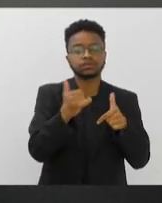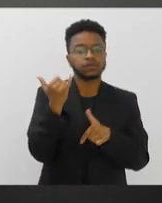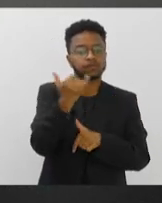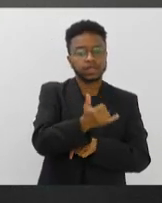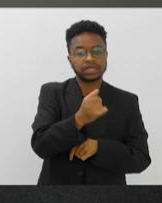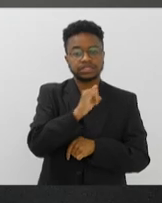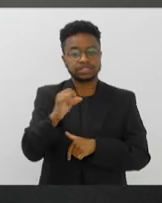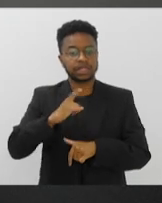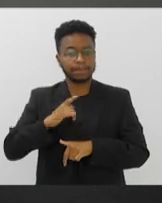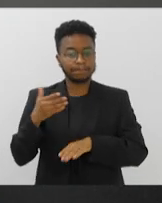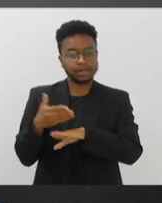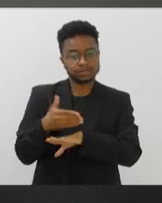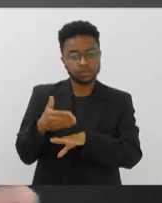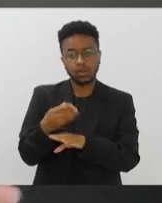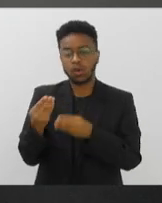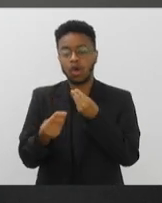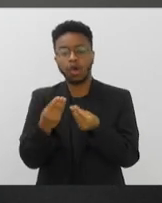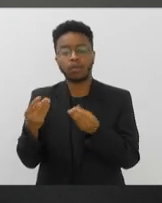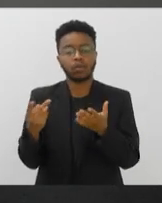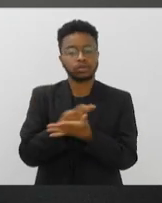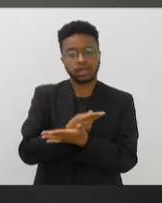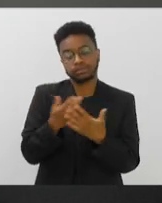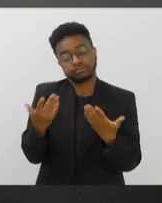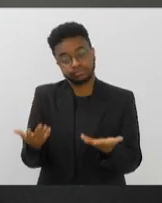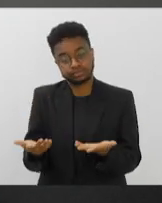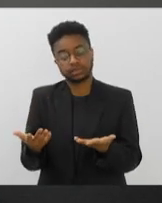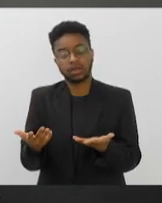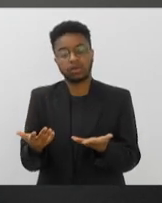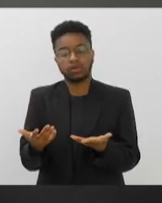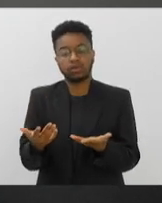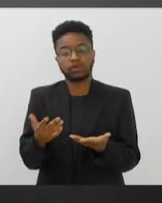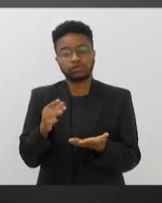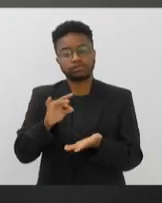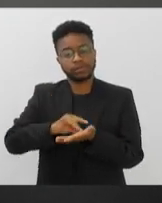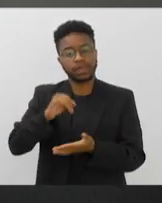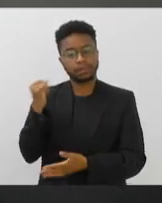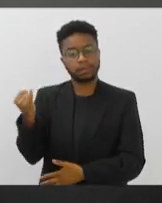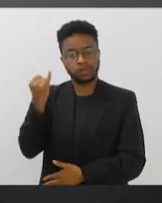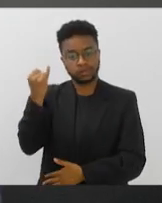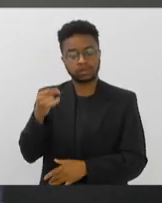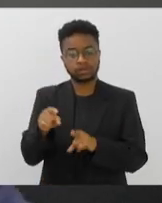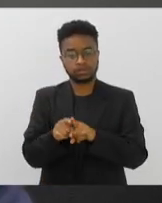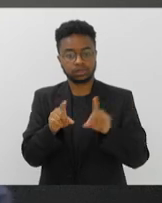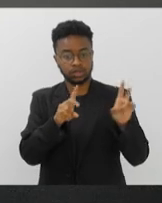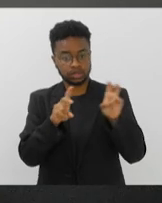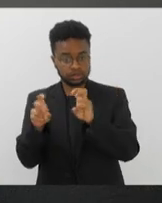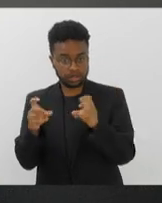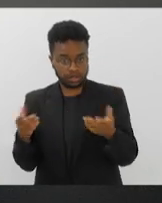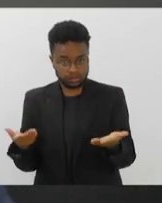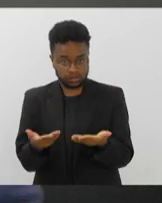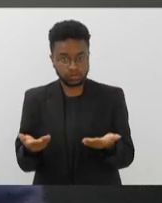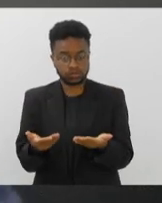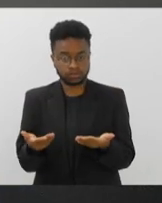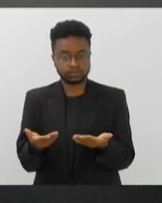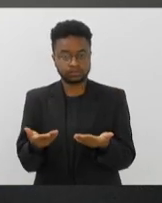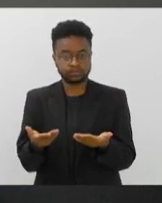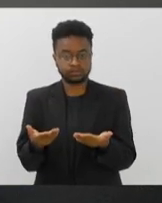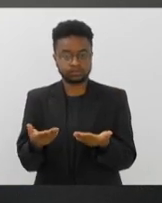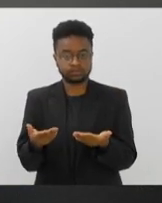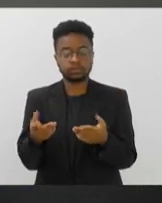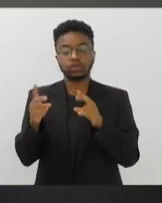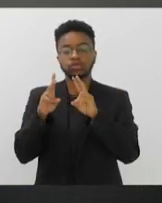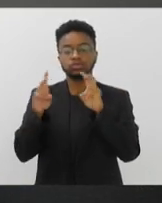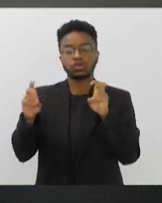participação como vai ser essa participação Enfim então isso é importantíssimo e essa essa temática de hoje e é sobre